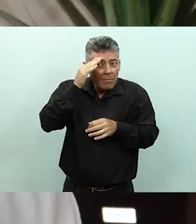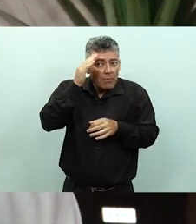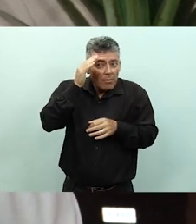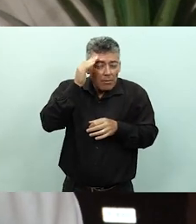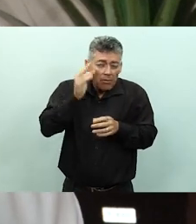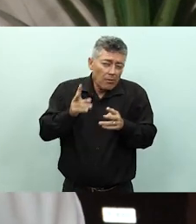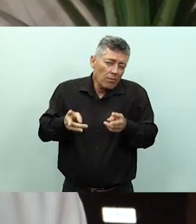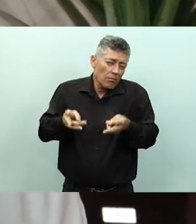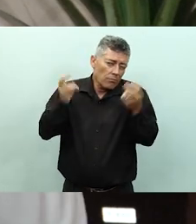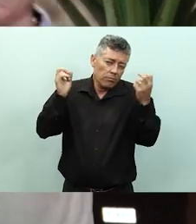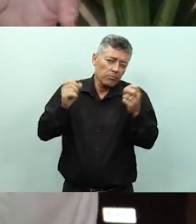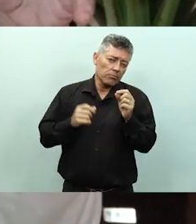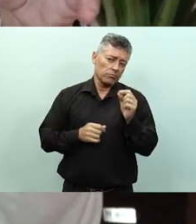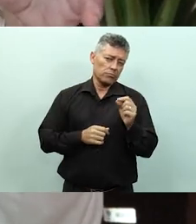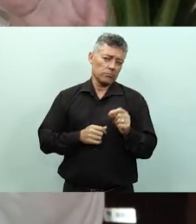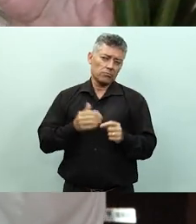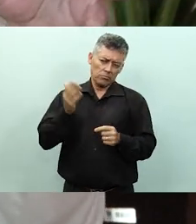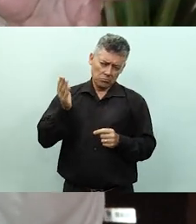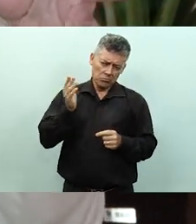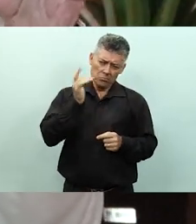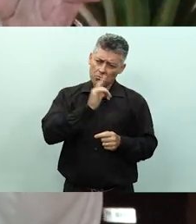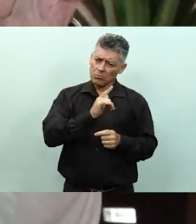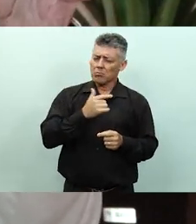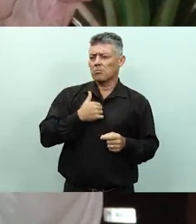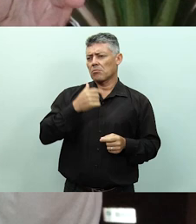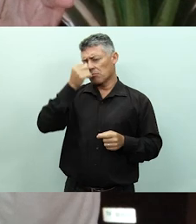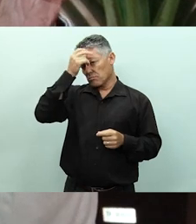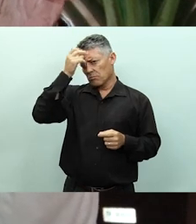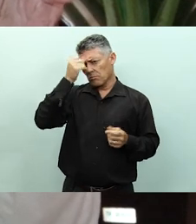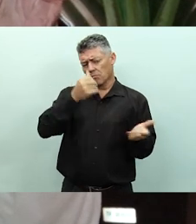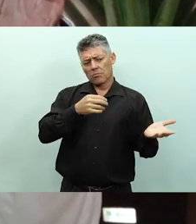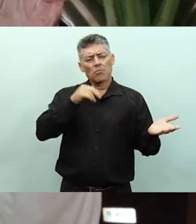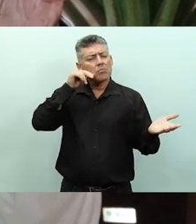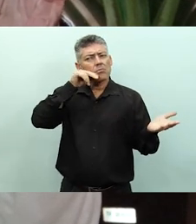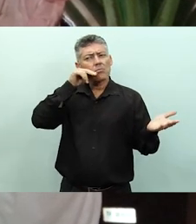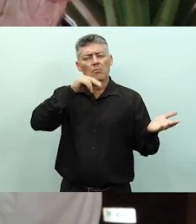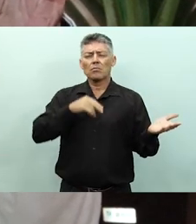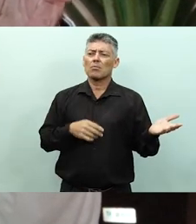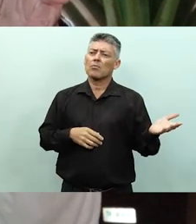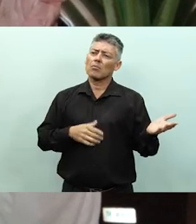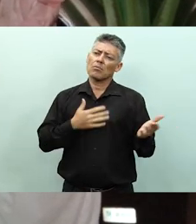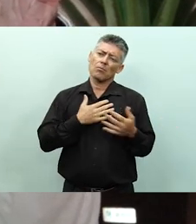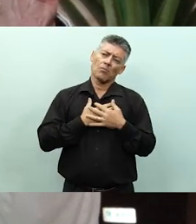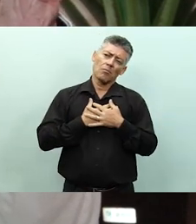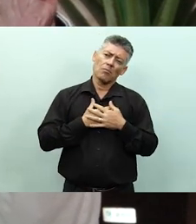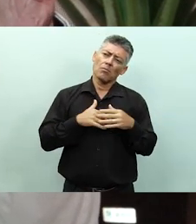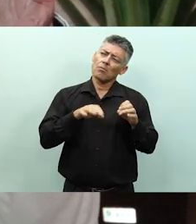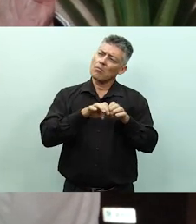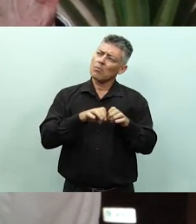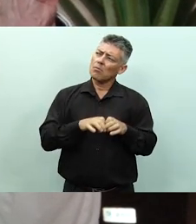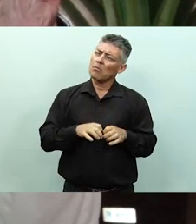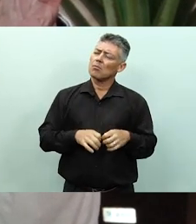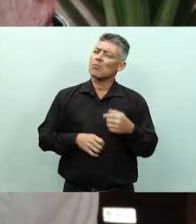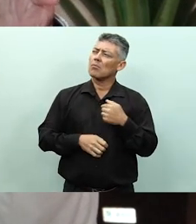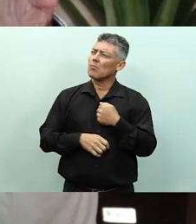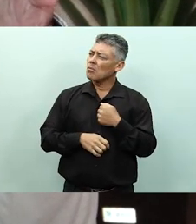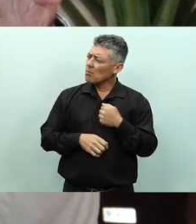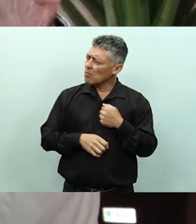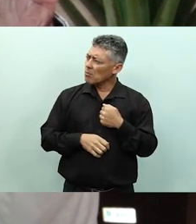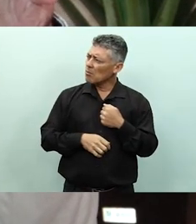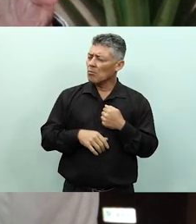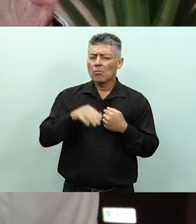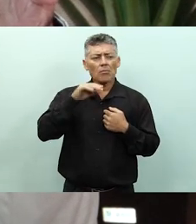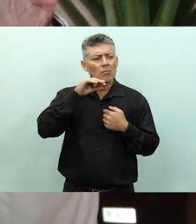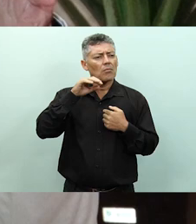e captou. Olha, tem ali a FEMURNE, eu sou prefeita de Natal. Eu tenho uma estrutura, foi o que